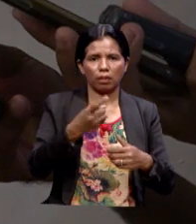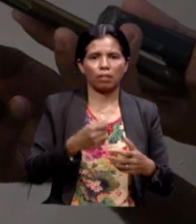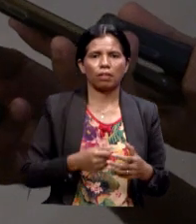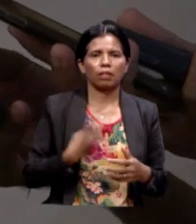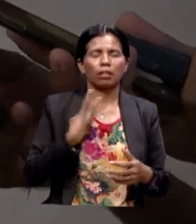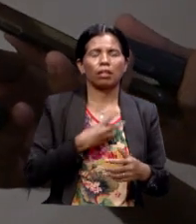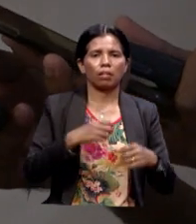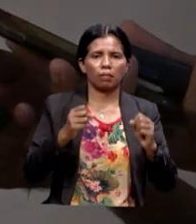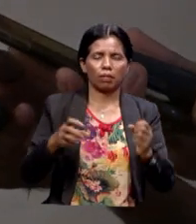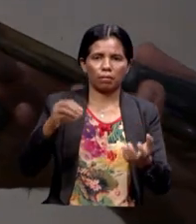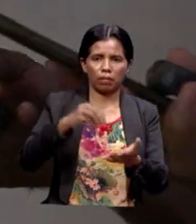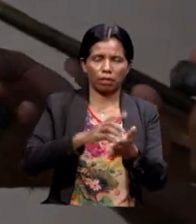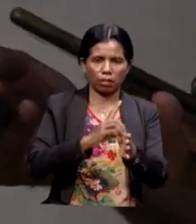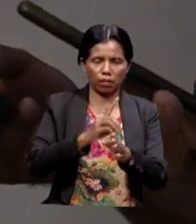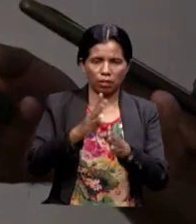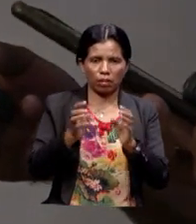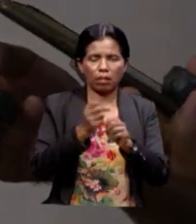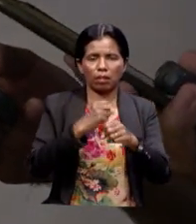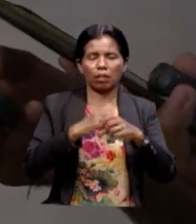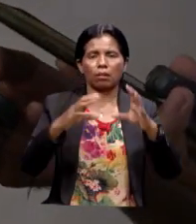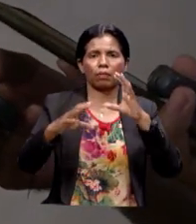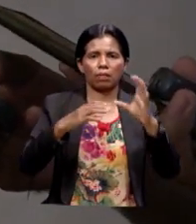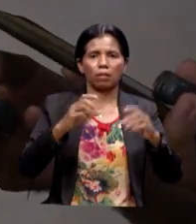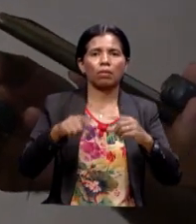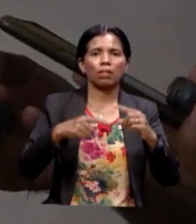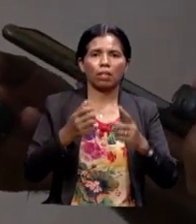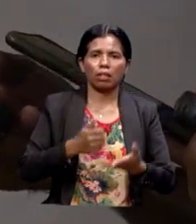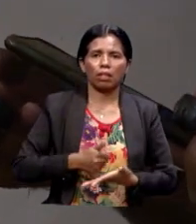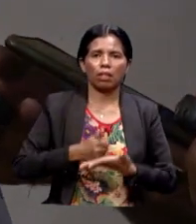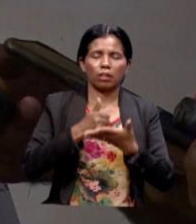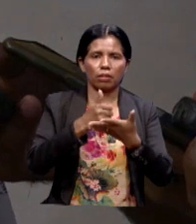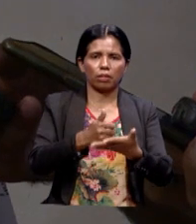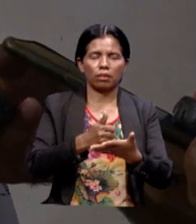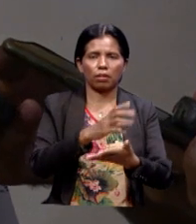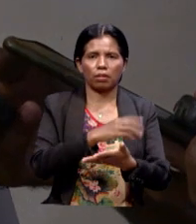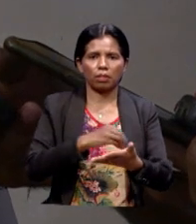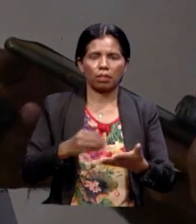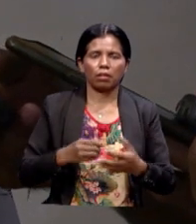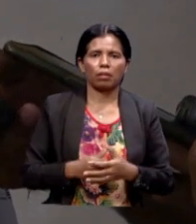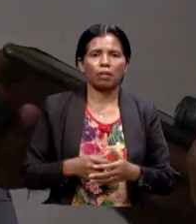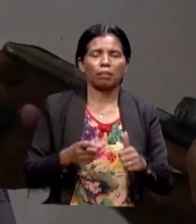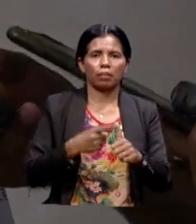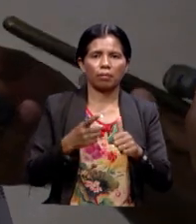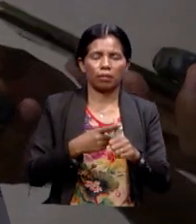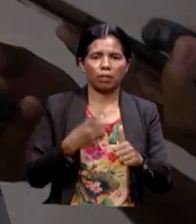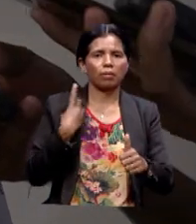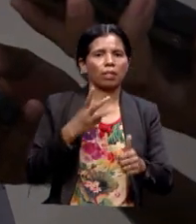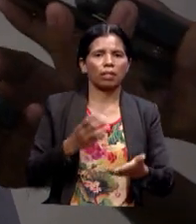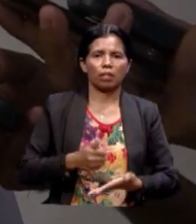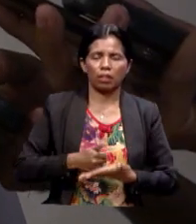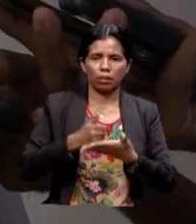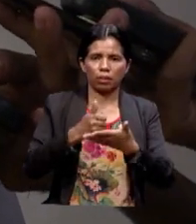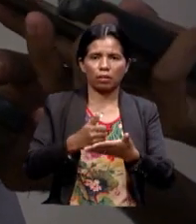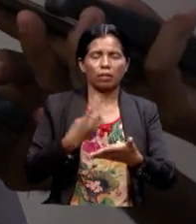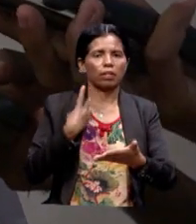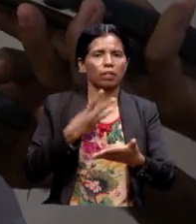ita bele entre direttore sira bele hal comunicação baihira atendimento sira. Será que primeiro atraso o a minha atendimento ou